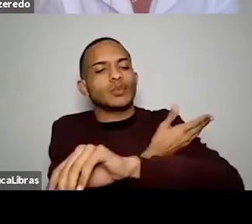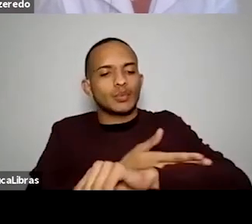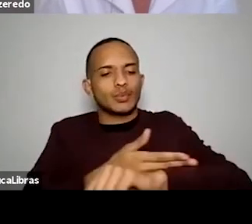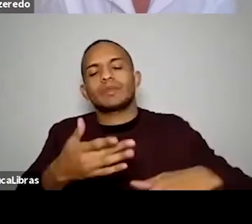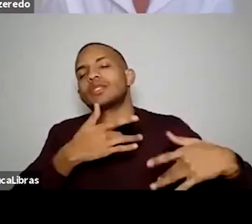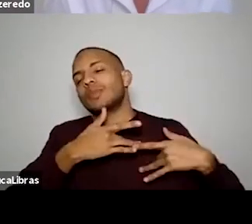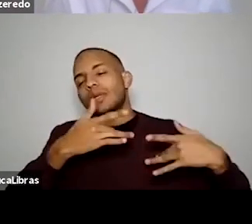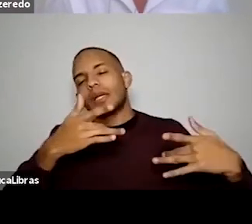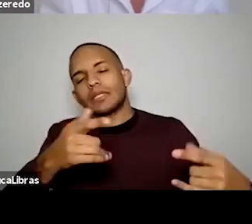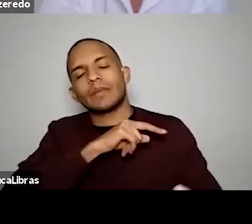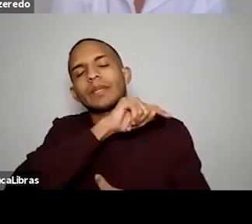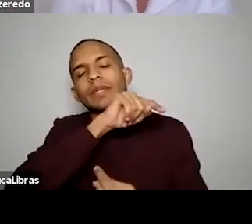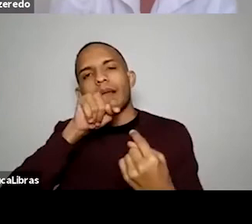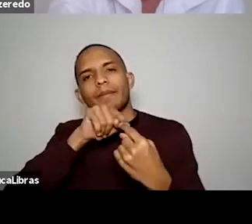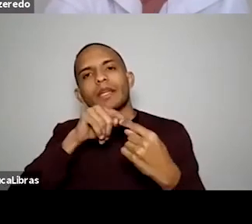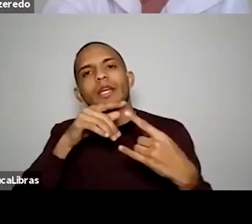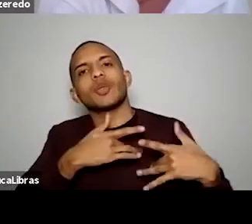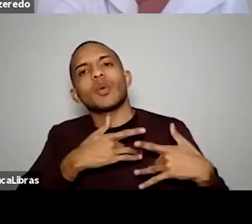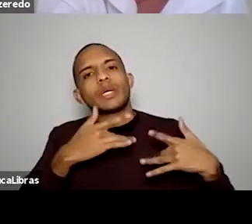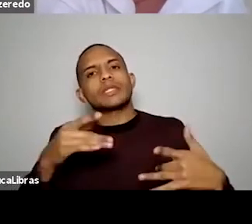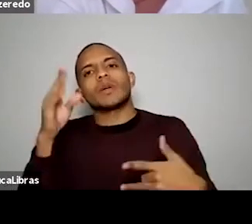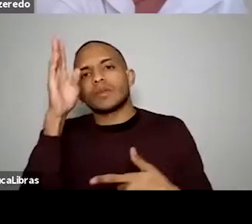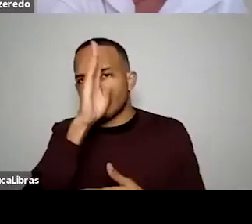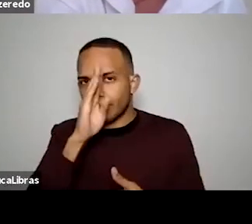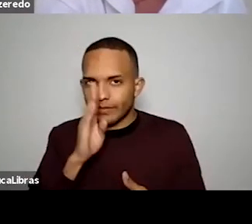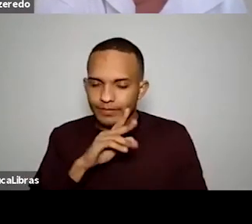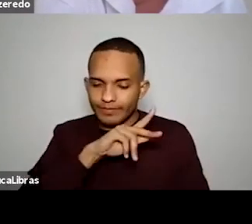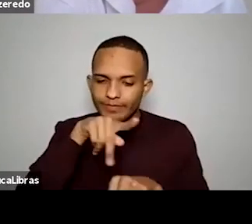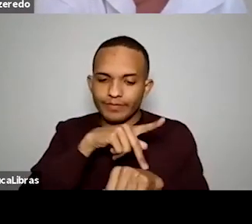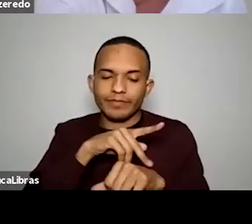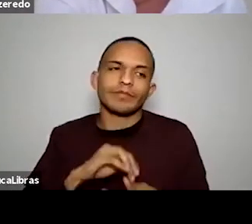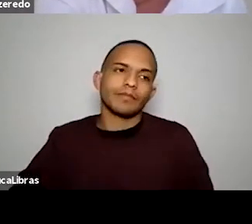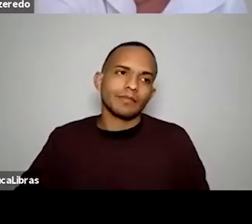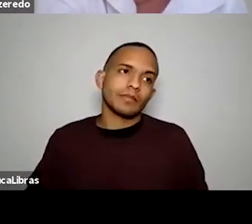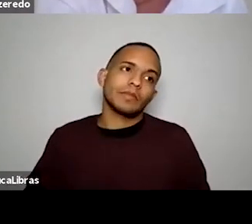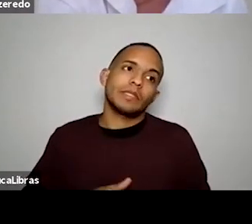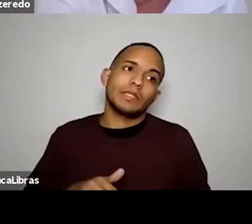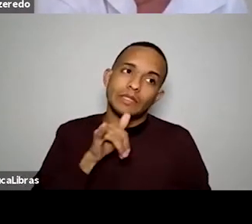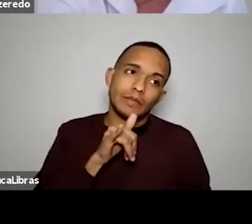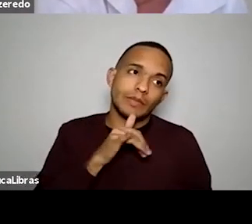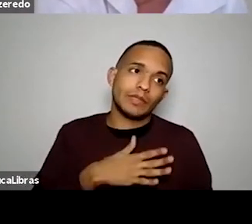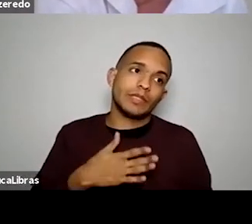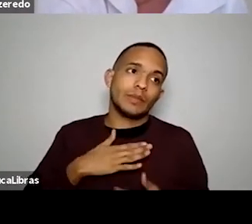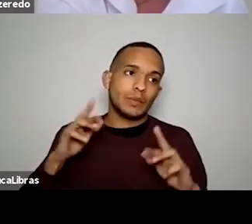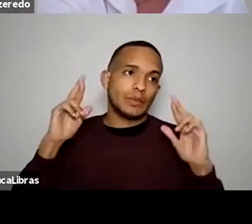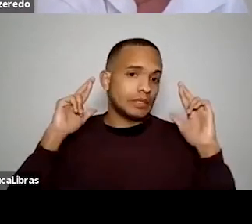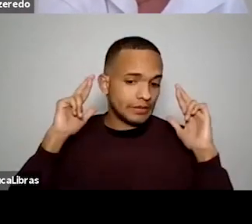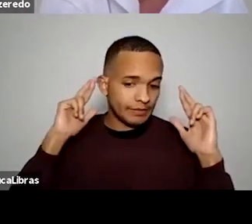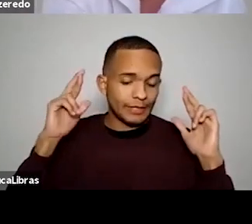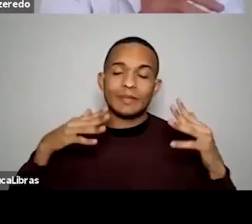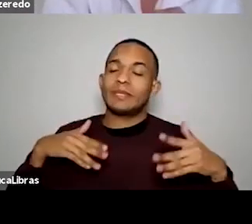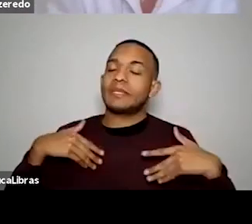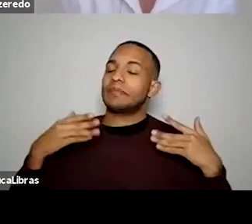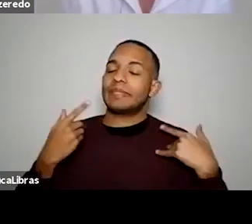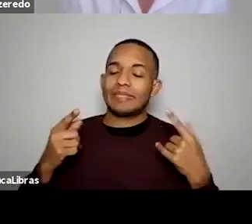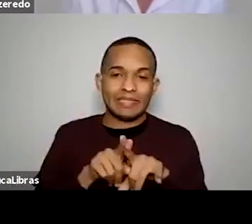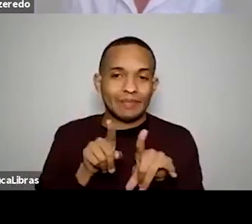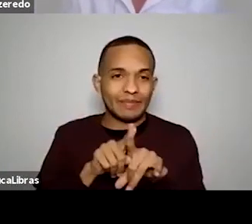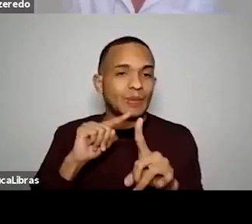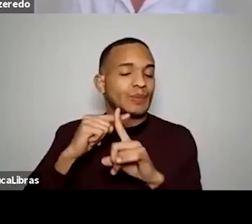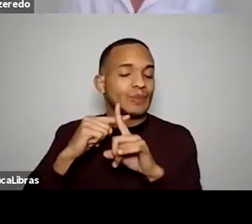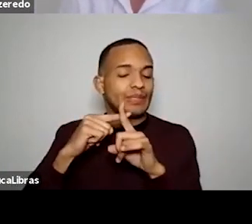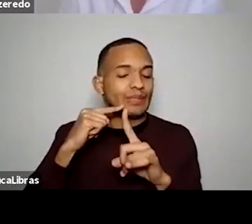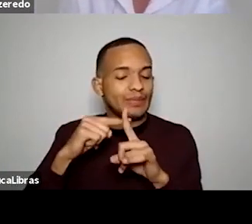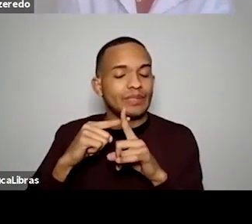doação do país. Olha, eu sinceramente espero que você tenha razão, eu estou otimista também, depois eu vou passar